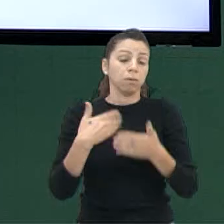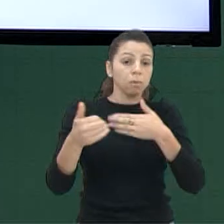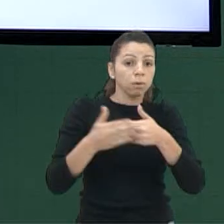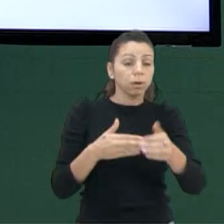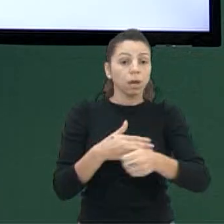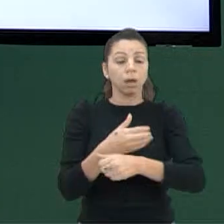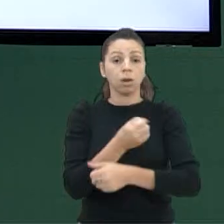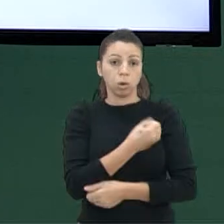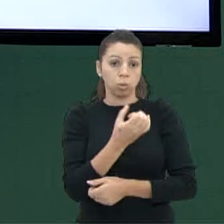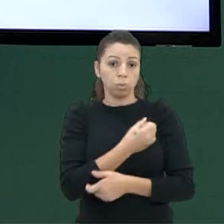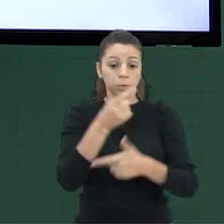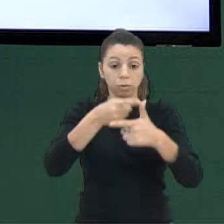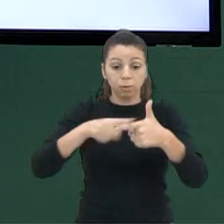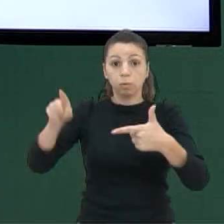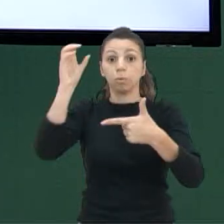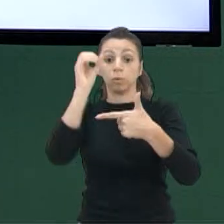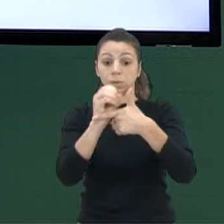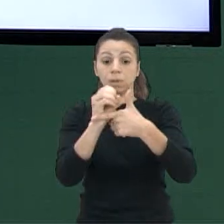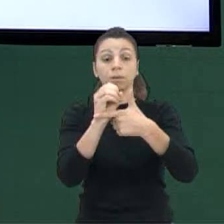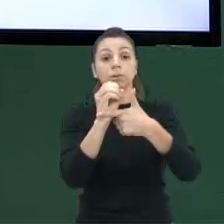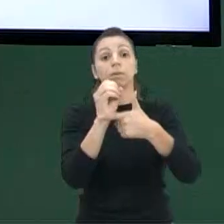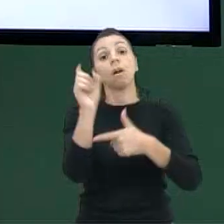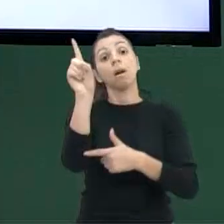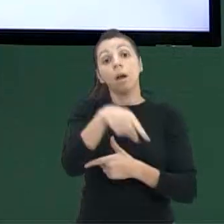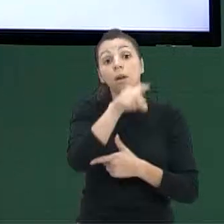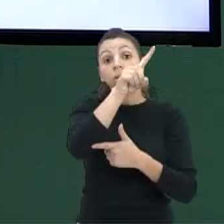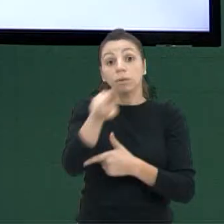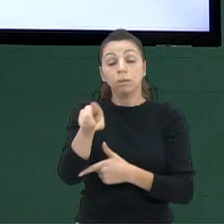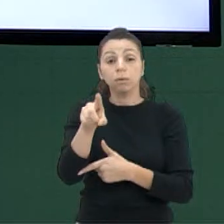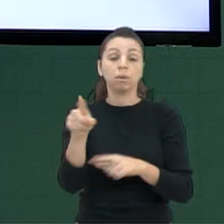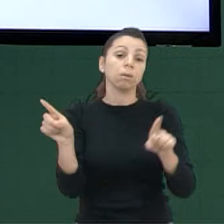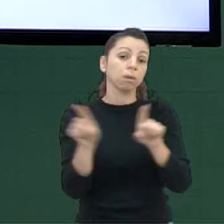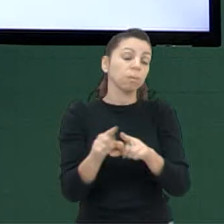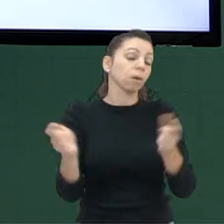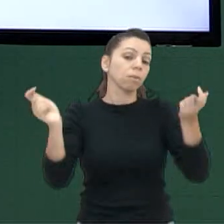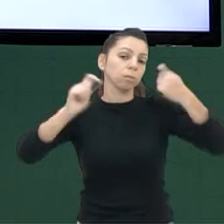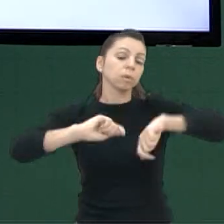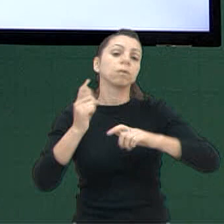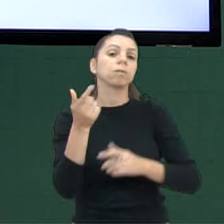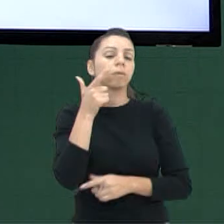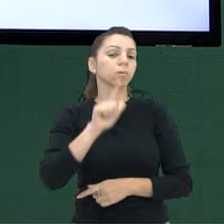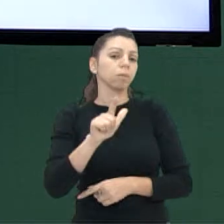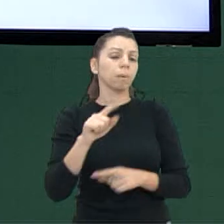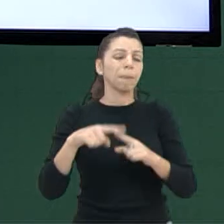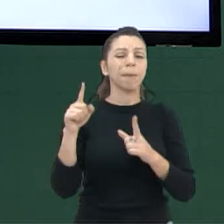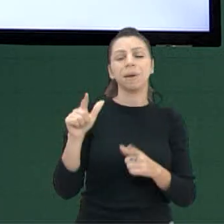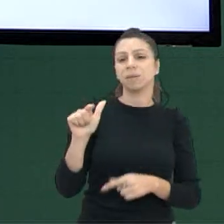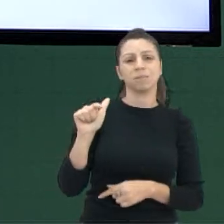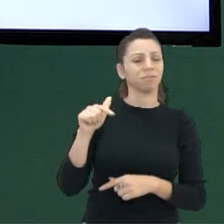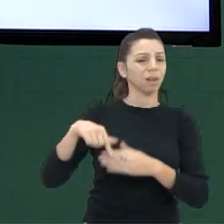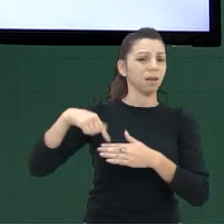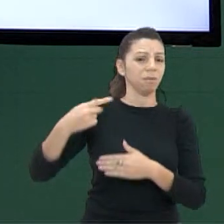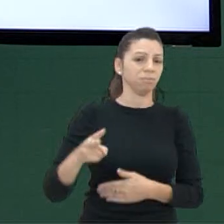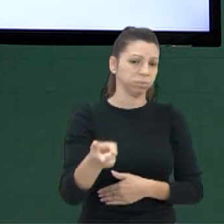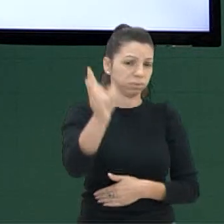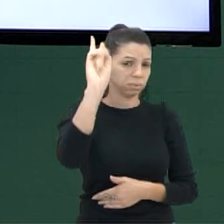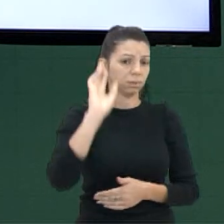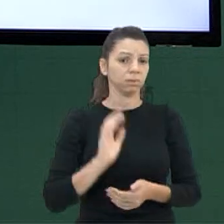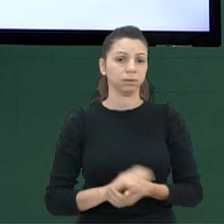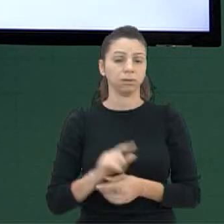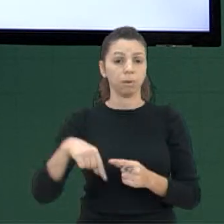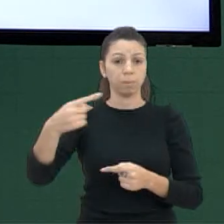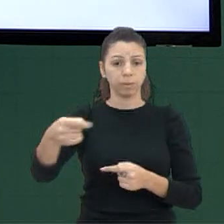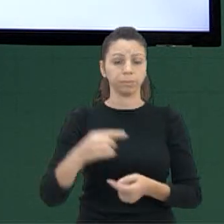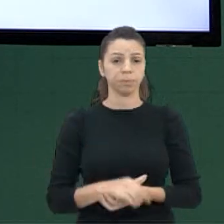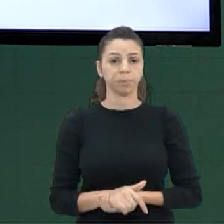é zero, está anulando. Existe até uma possibilidade de se resolver, mas isso vocês vão aprender muito mais adiante.